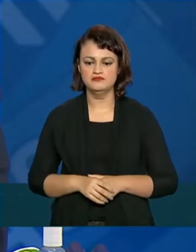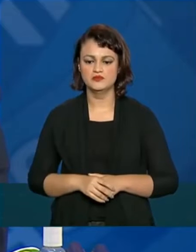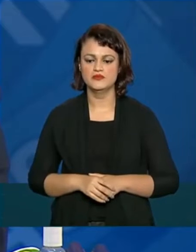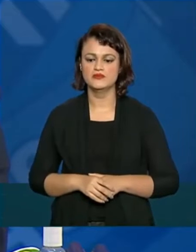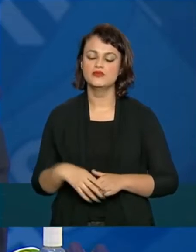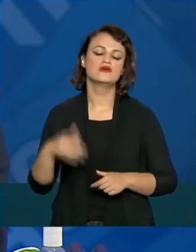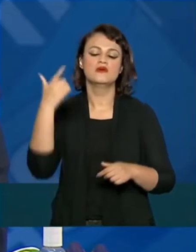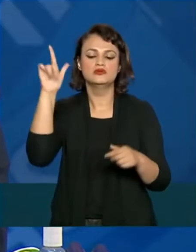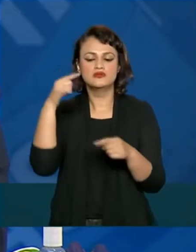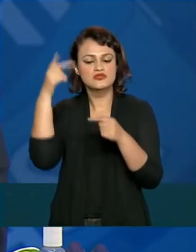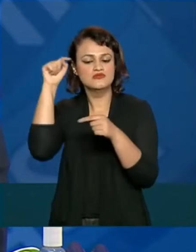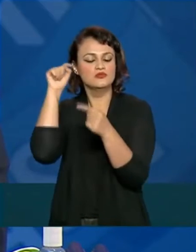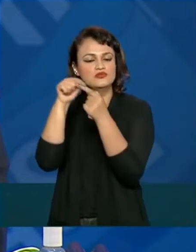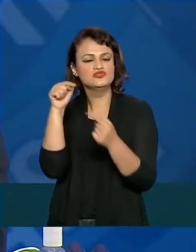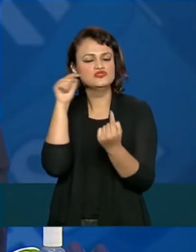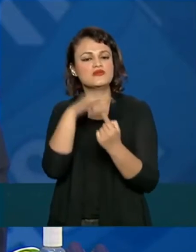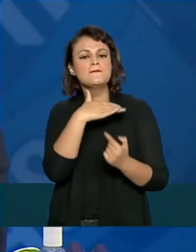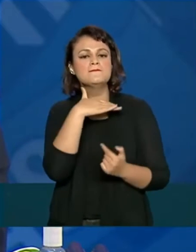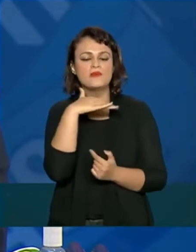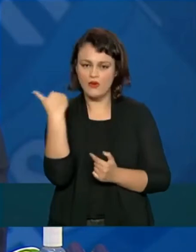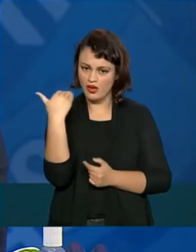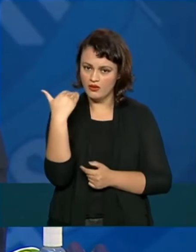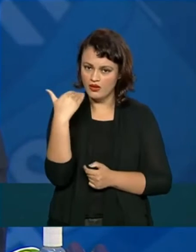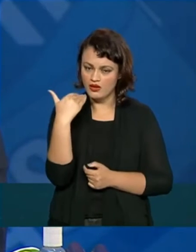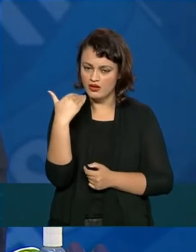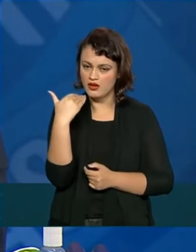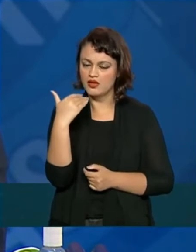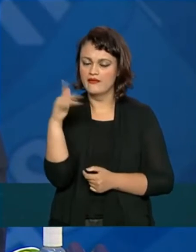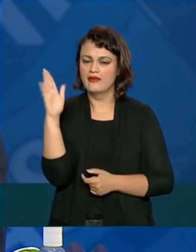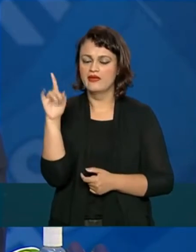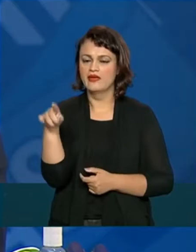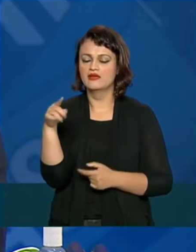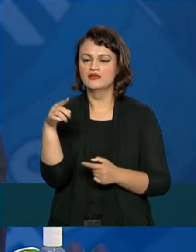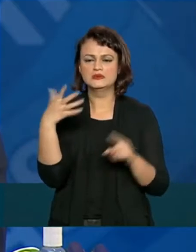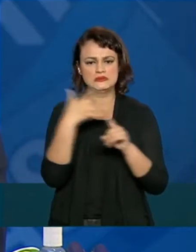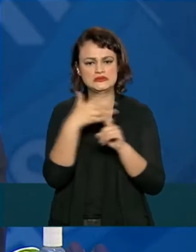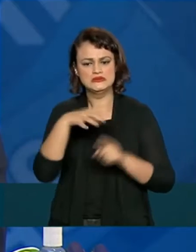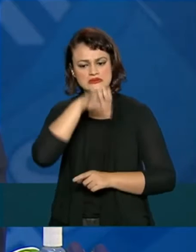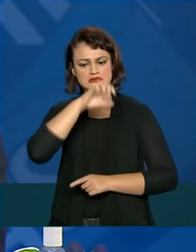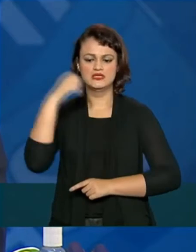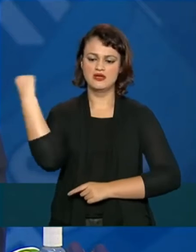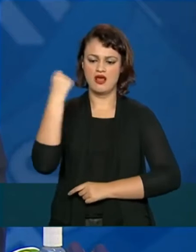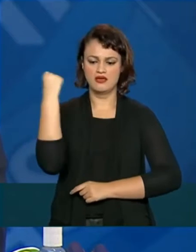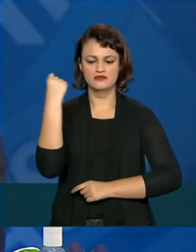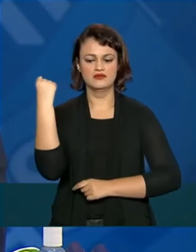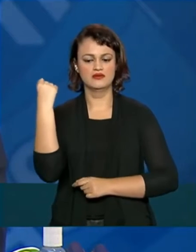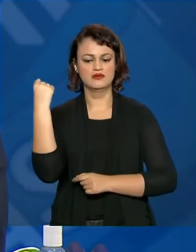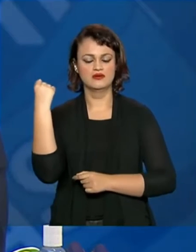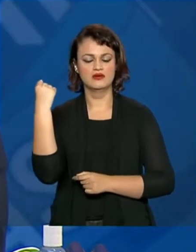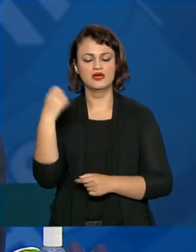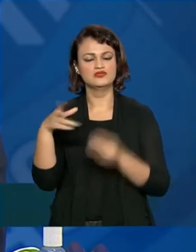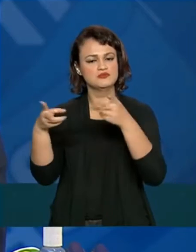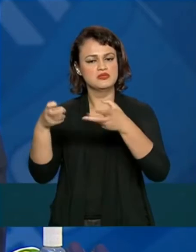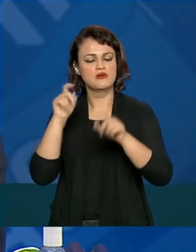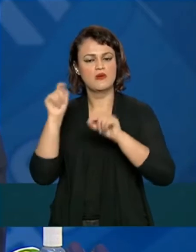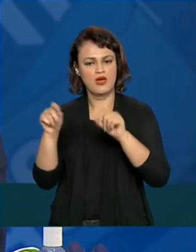olha os óbitos relacionados com síndrome respiratória aguda grave, né, a gente